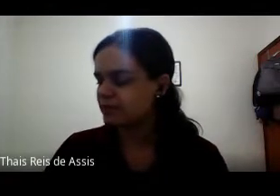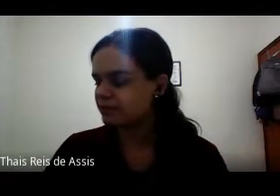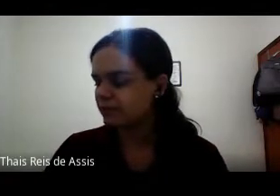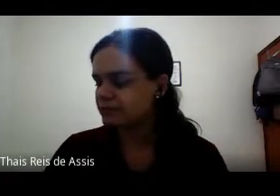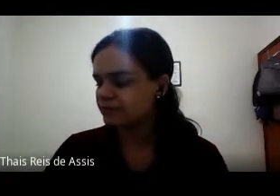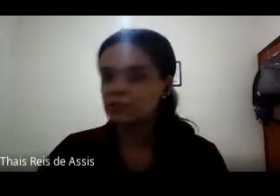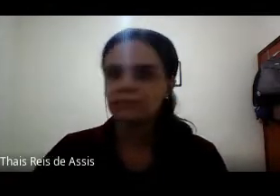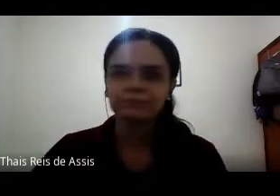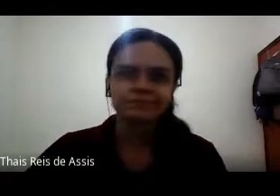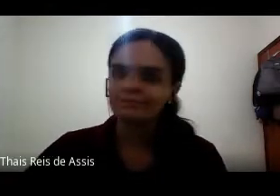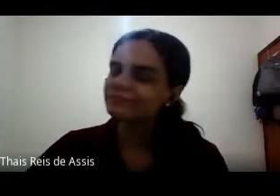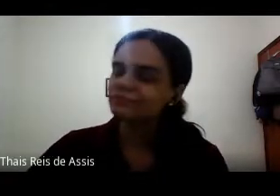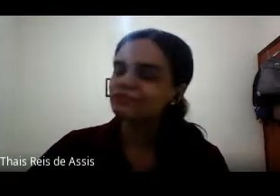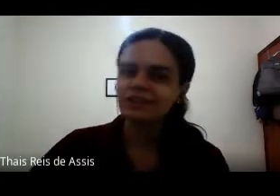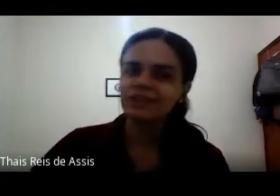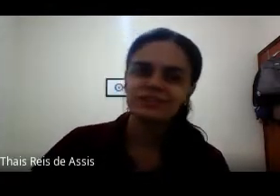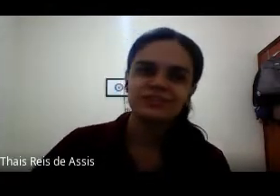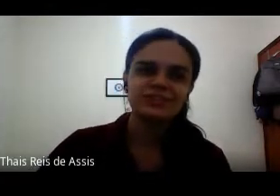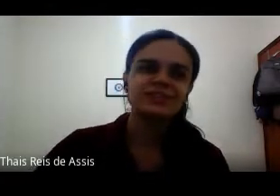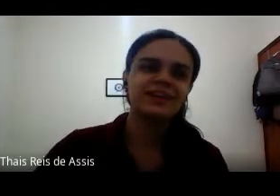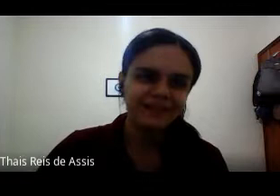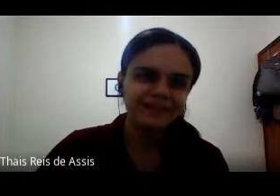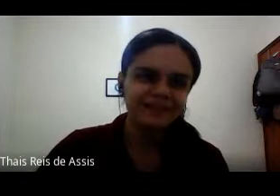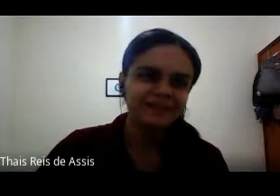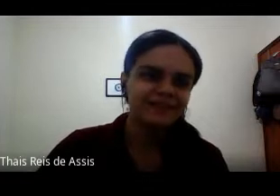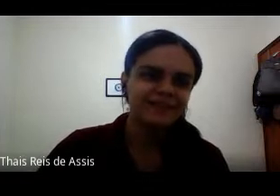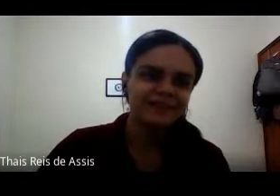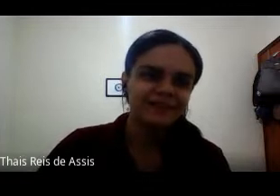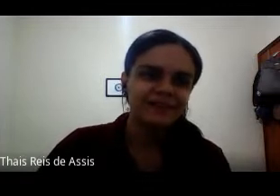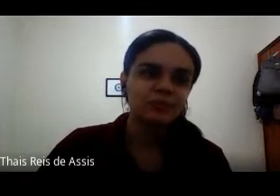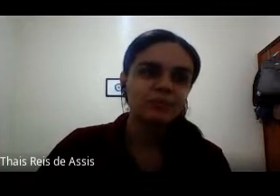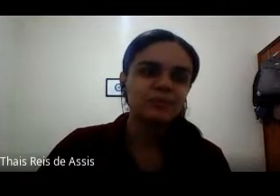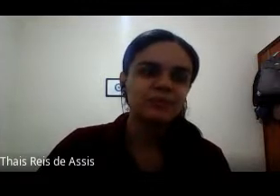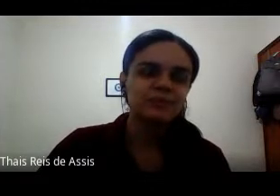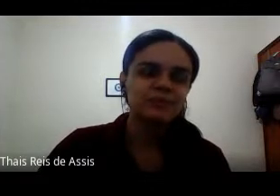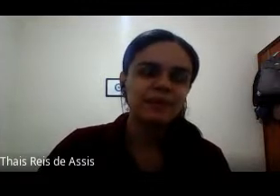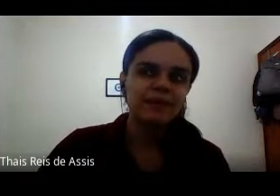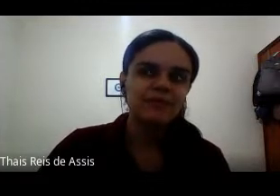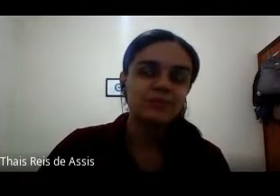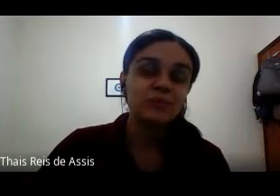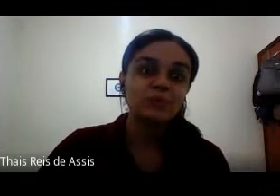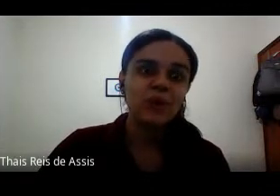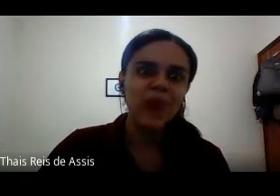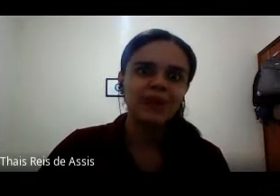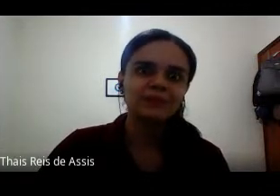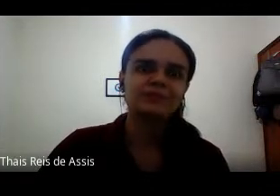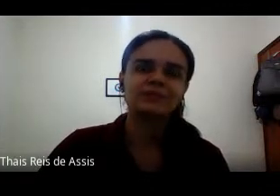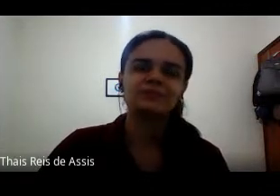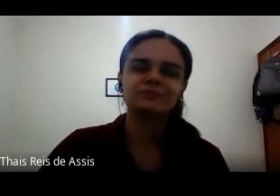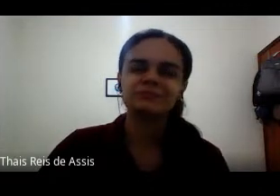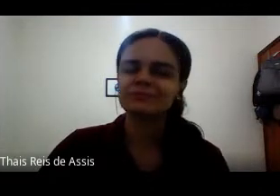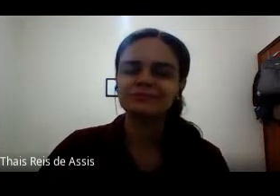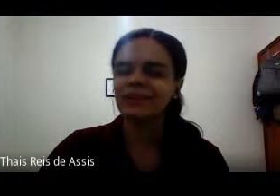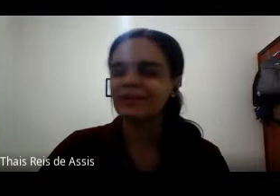me dá a resposta. Não tinha isso, a gente tinha que... Por muito tempo, o saber foi muito controlado,